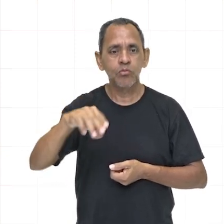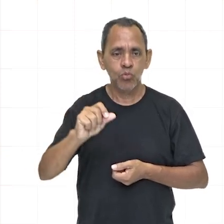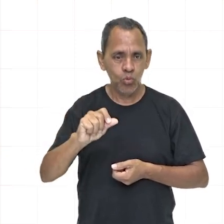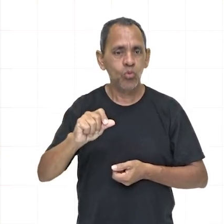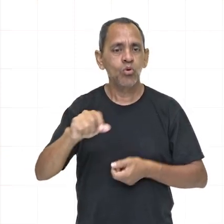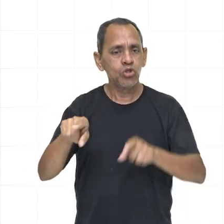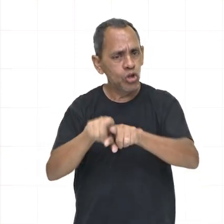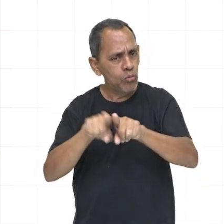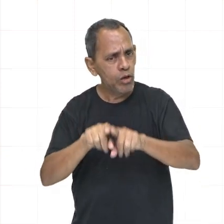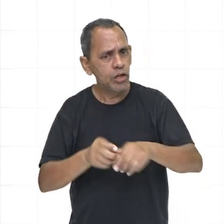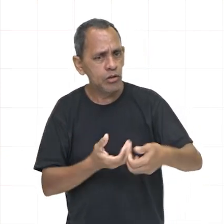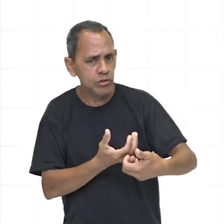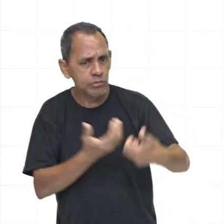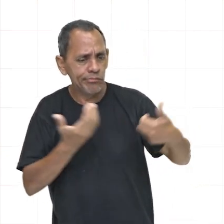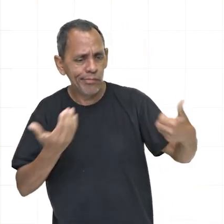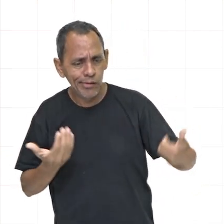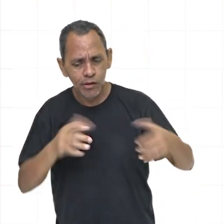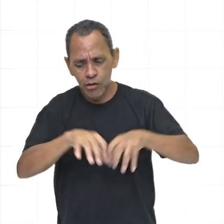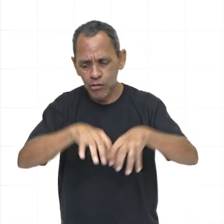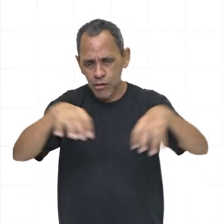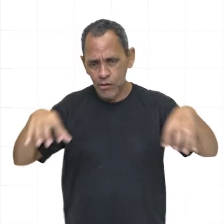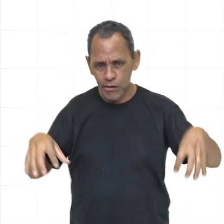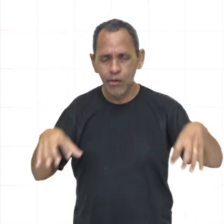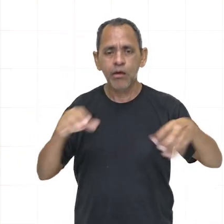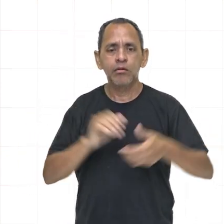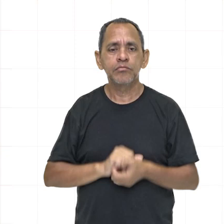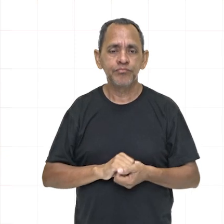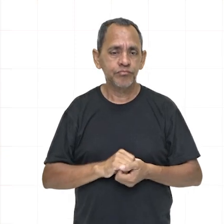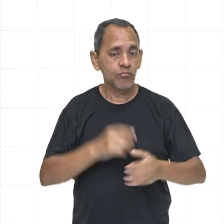com a dominação europeia sobre as